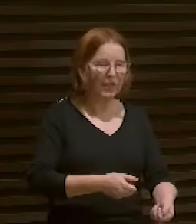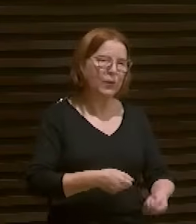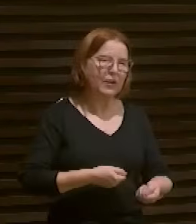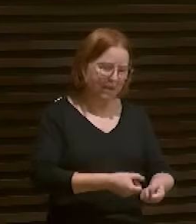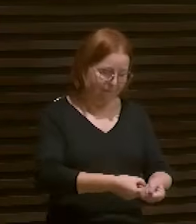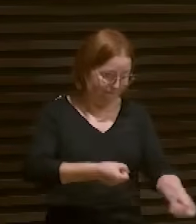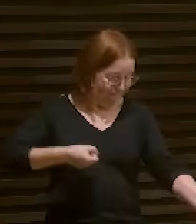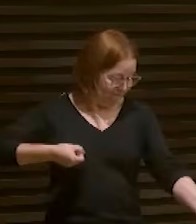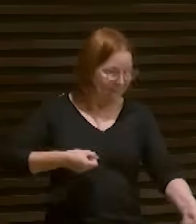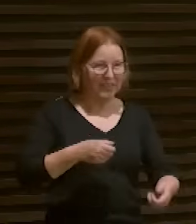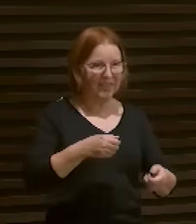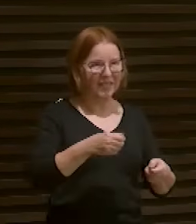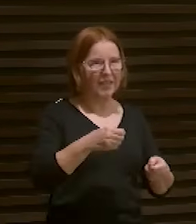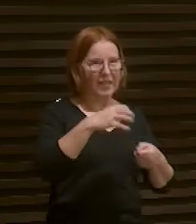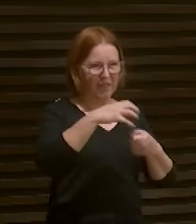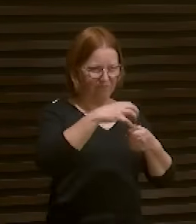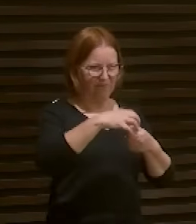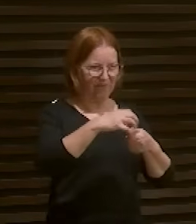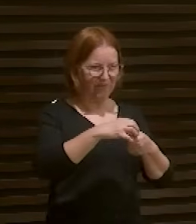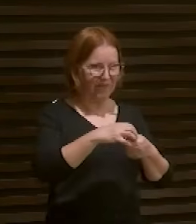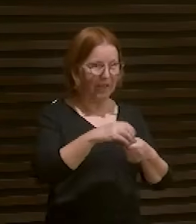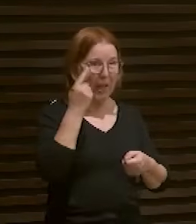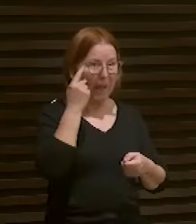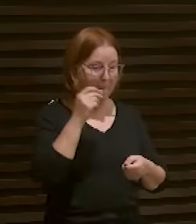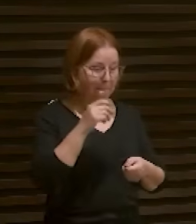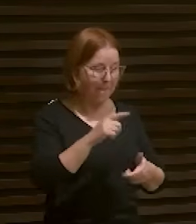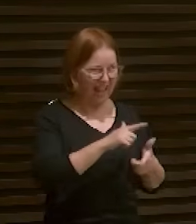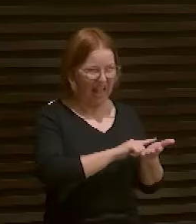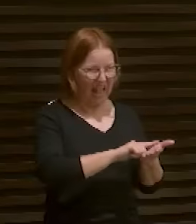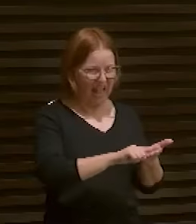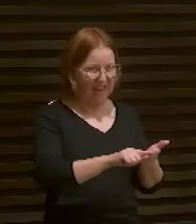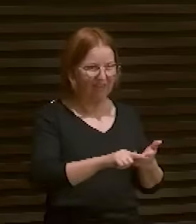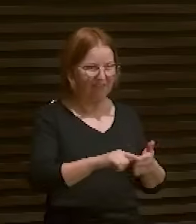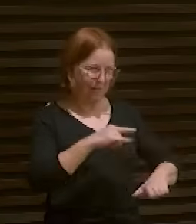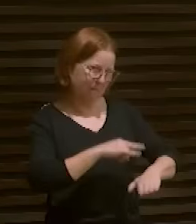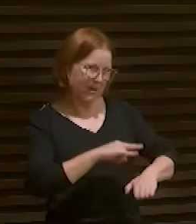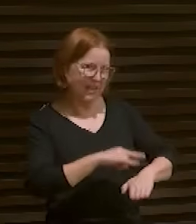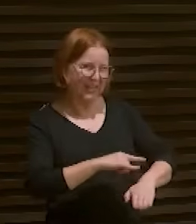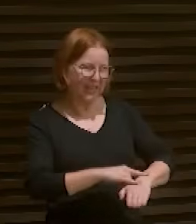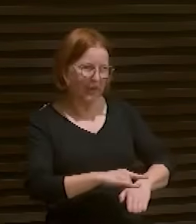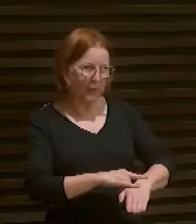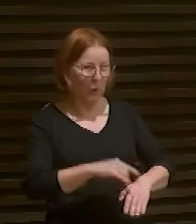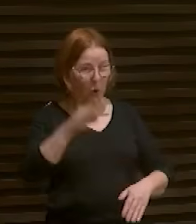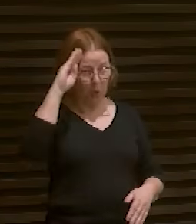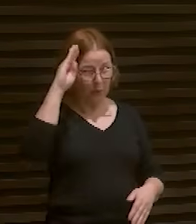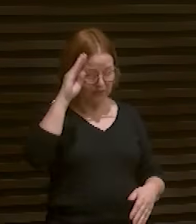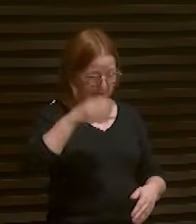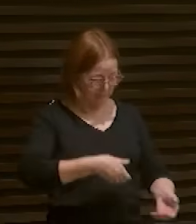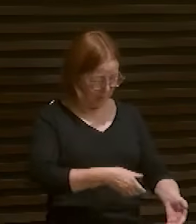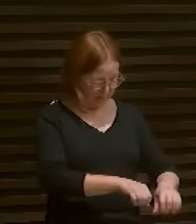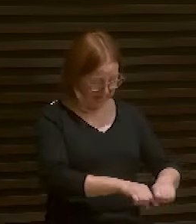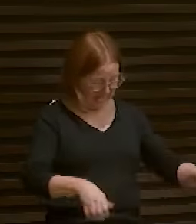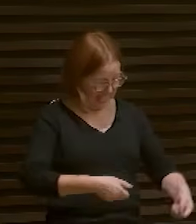pessoa defecava ali, pegava aquela esponja do rio, fazia ali a higiene dele e devolvia. E o soldado vem com aquela esponja e bota na